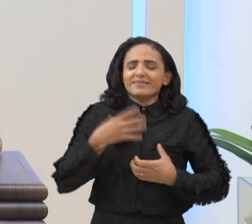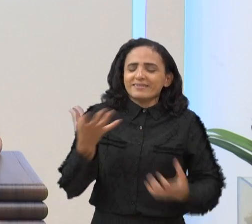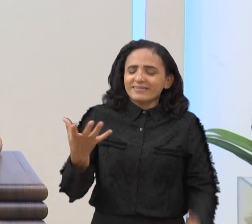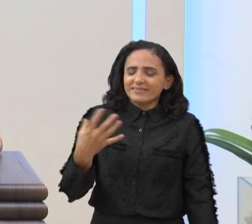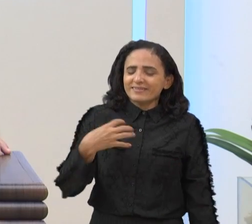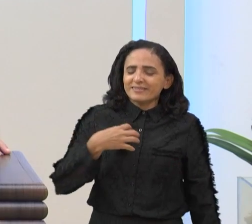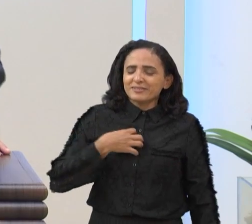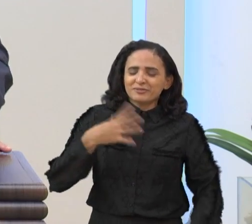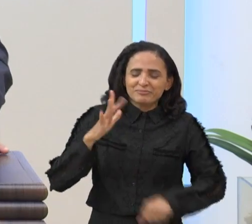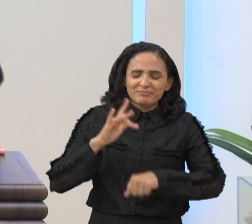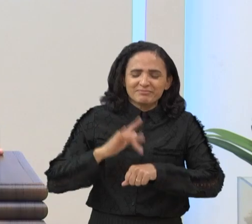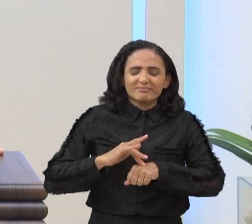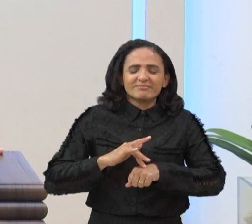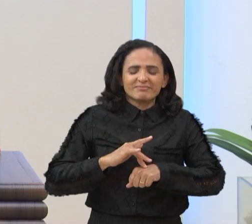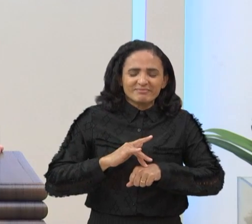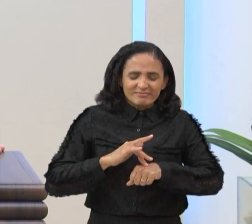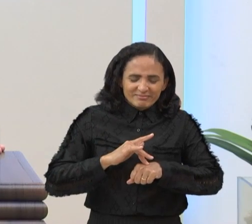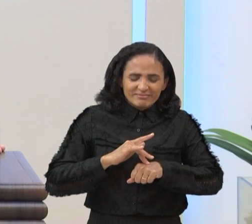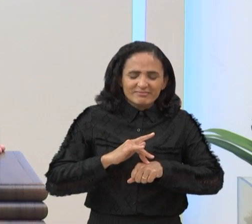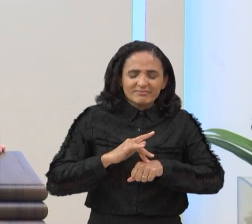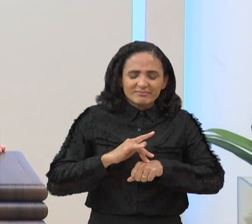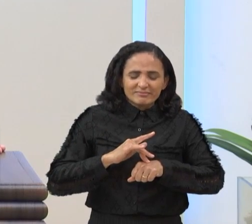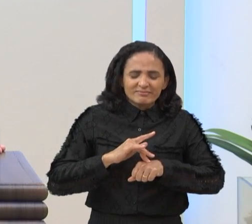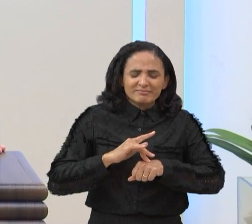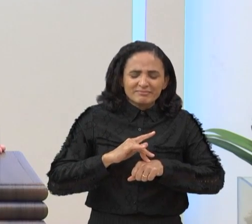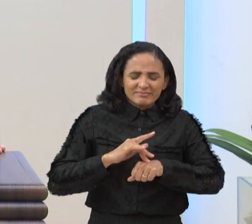ele... Aleluia.